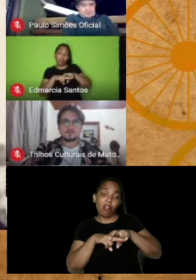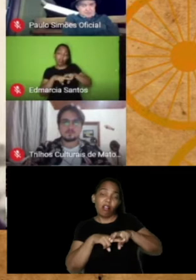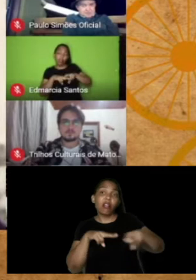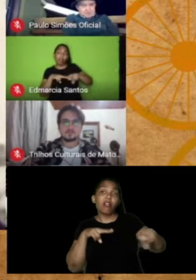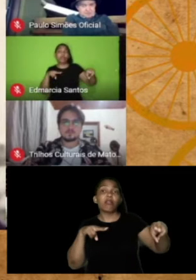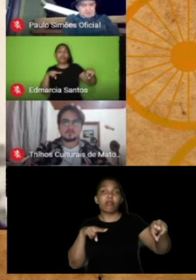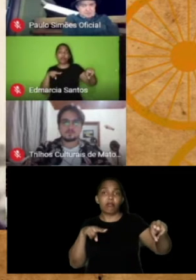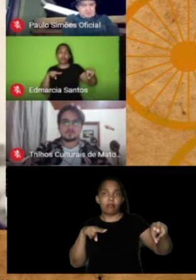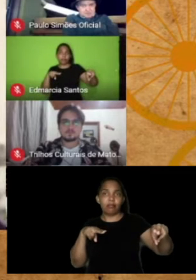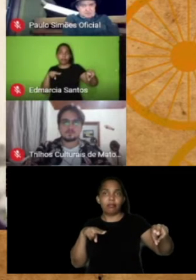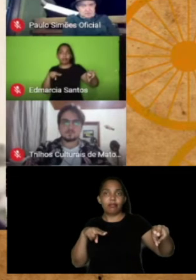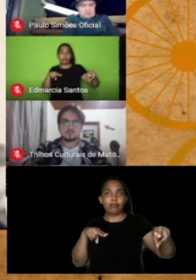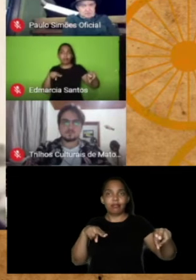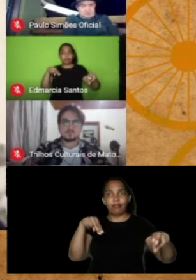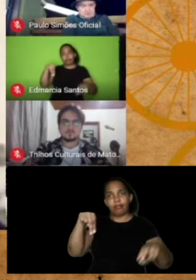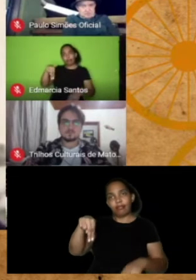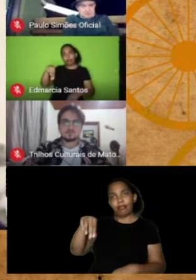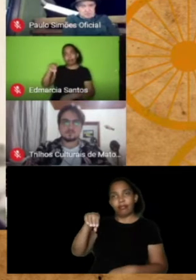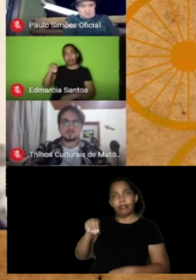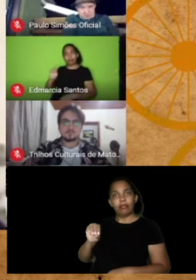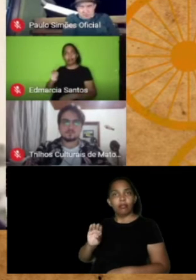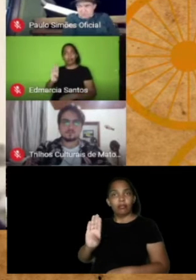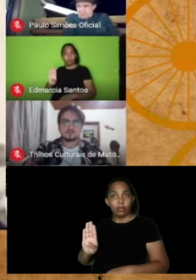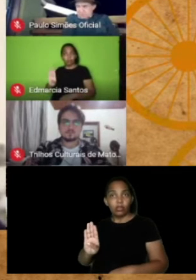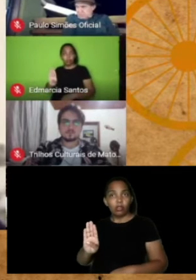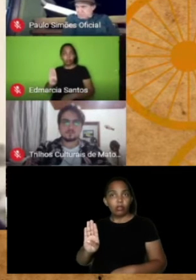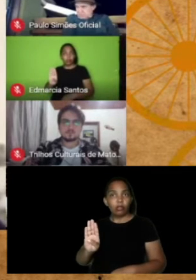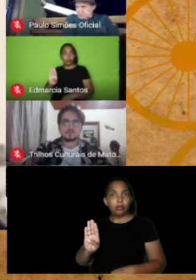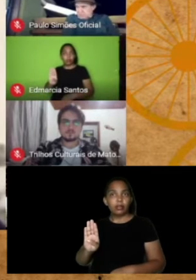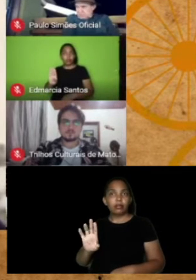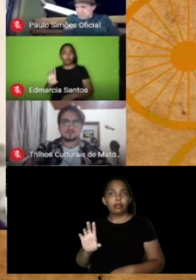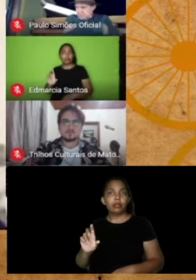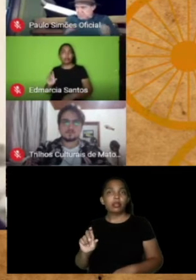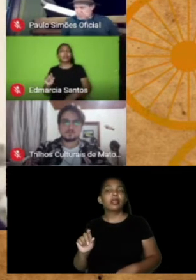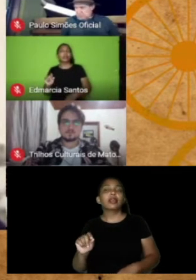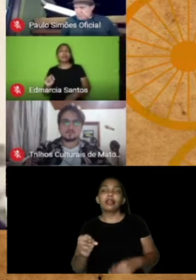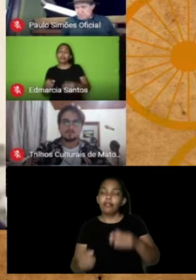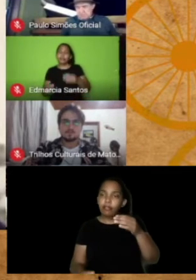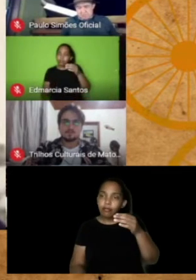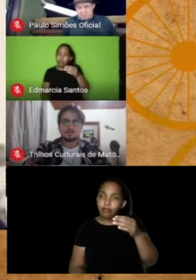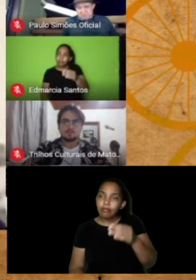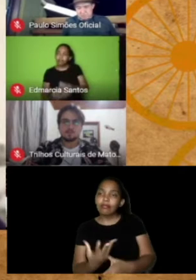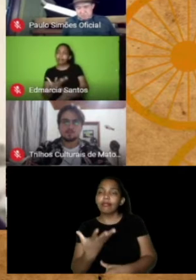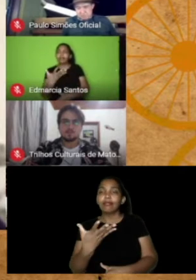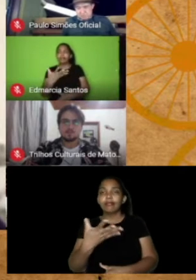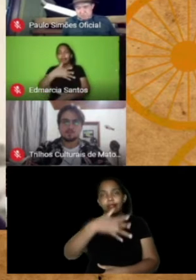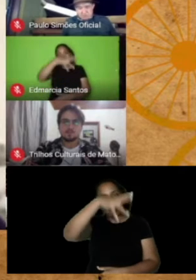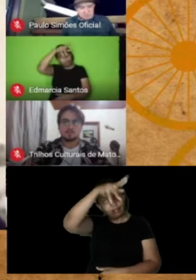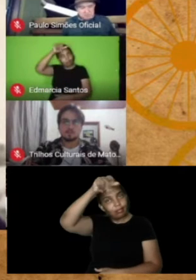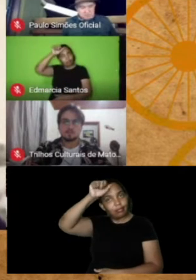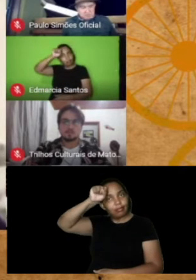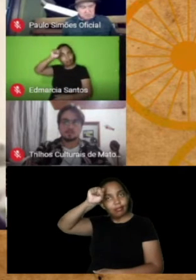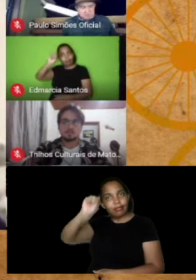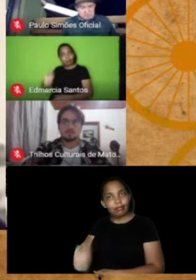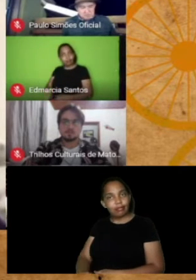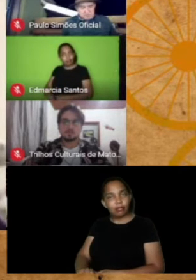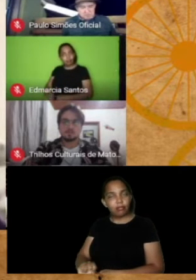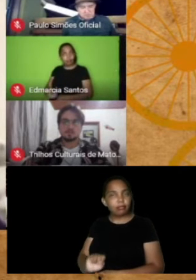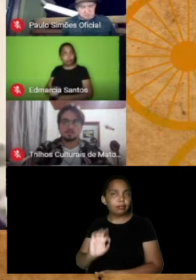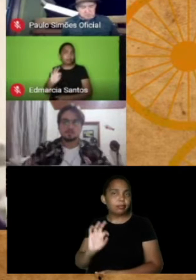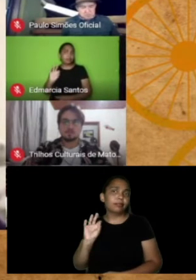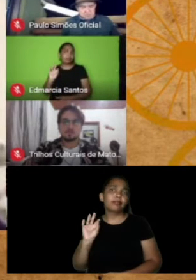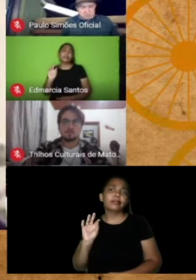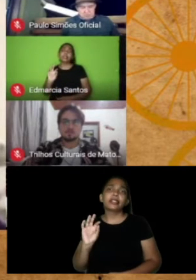que realmente concretizou o tão sonhado Mato Grosso do Sul. E com certeza,